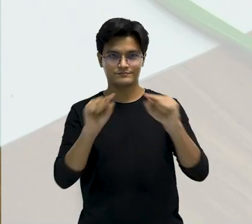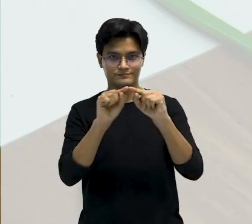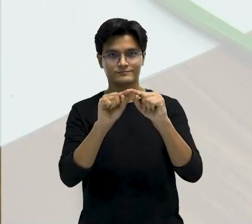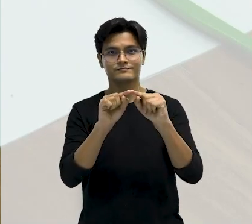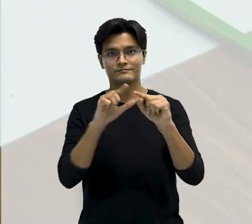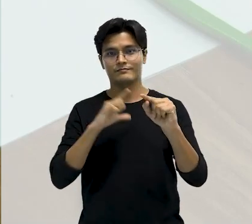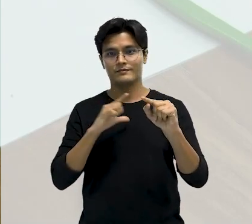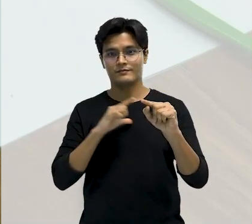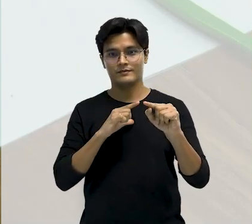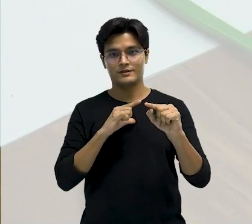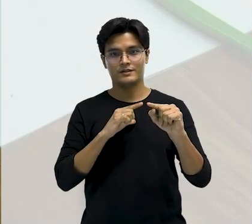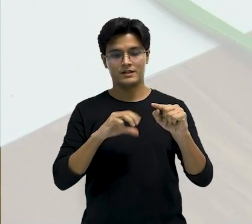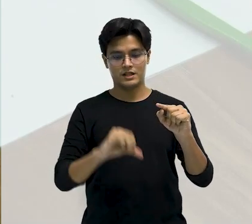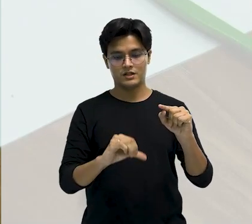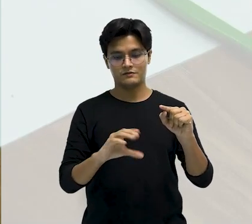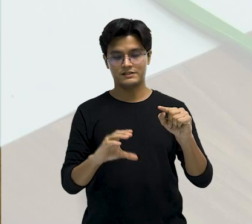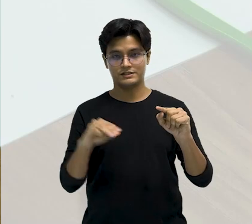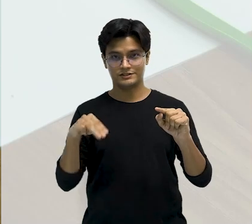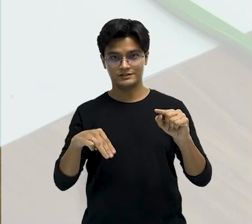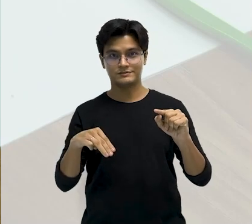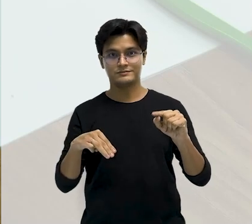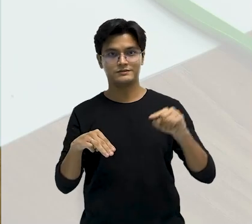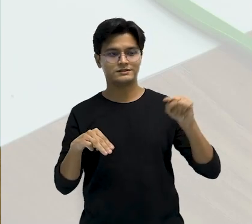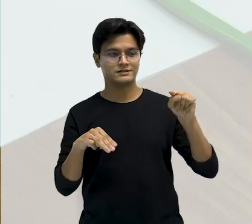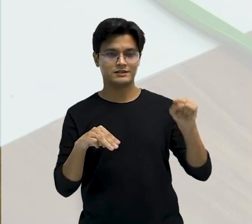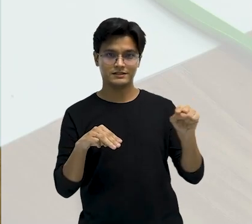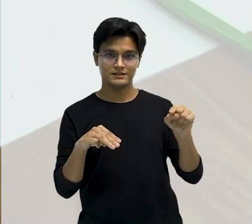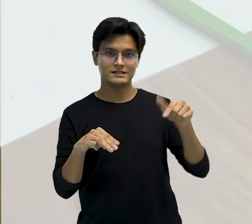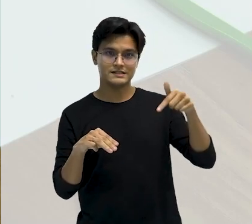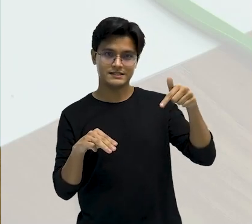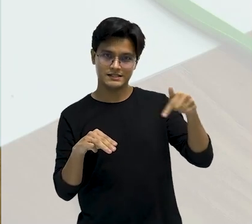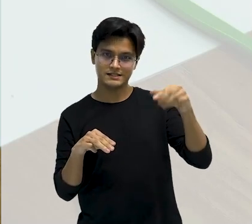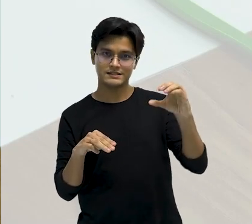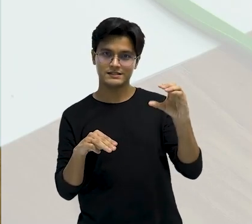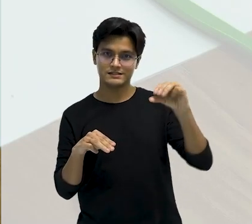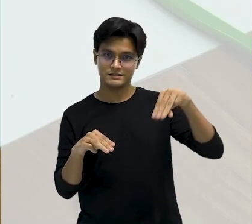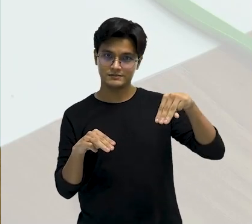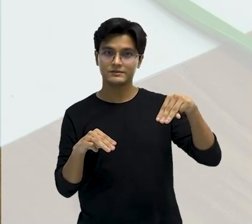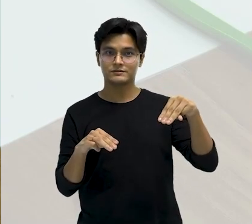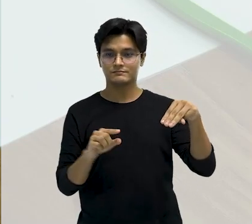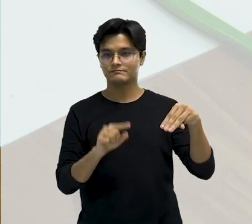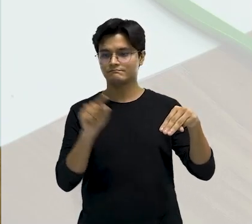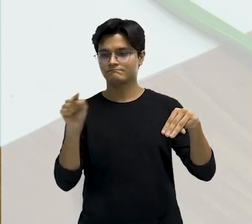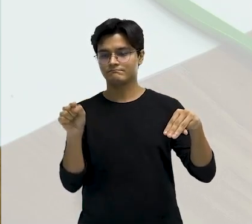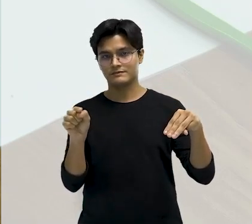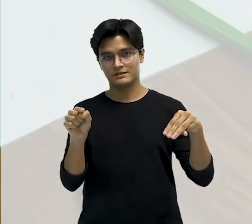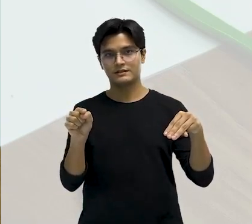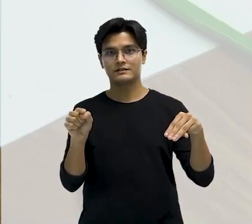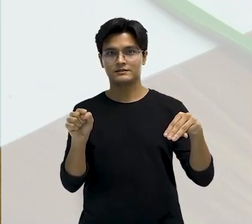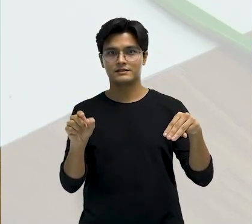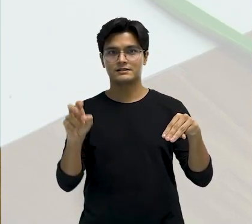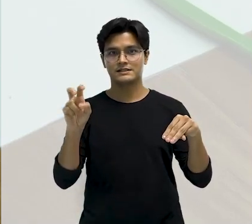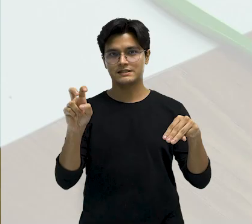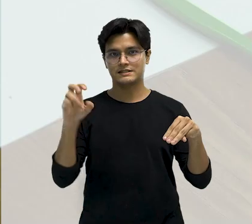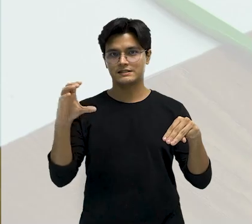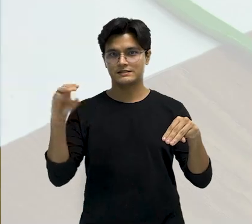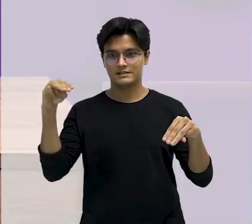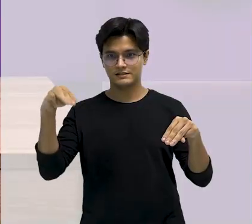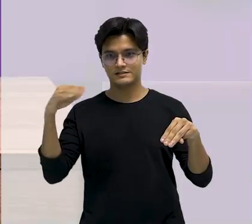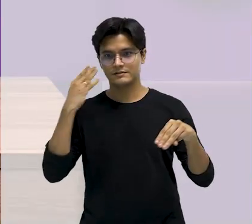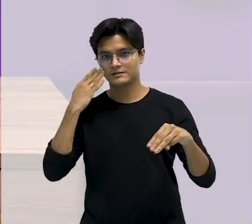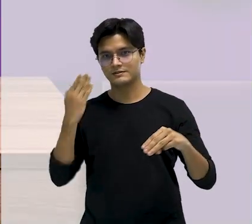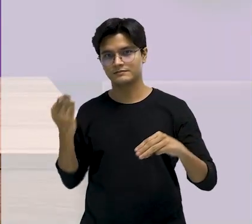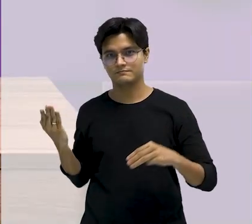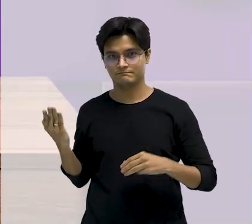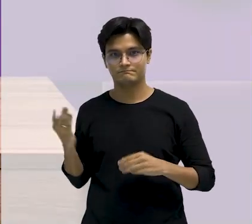lado igual a 9 centímetros, o outro lado igual a 7 centímetros e o terceiro lado igual a 5